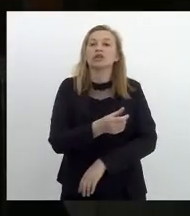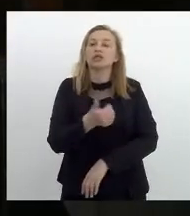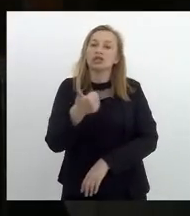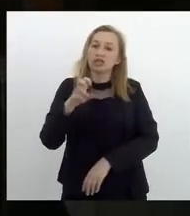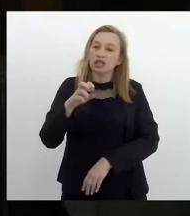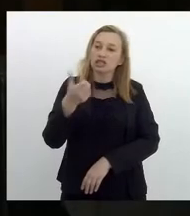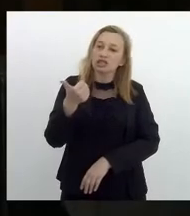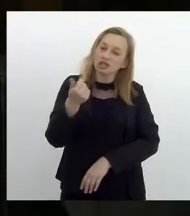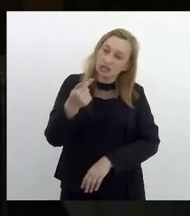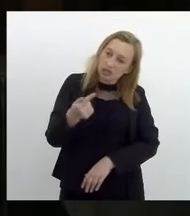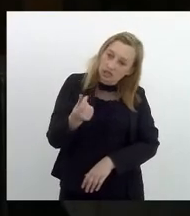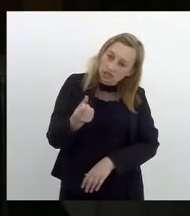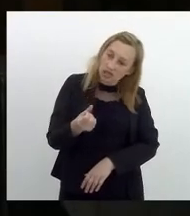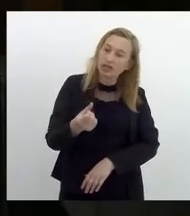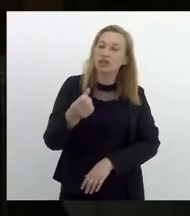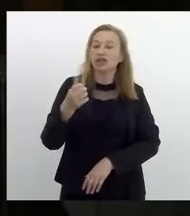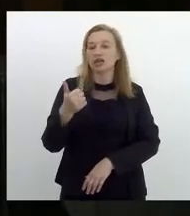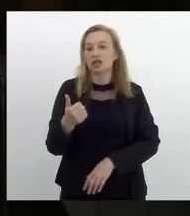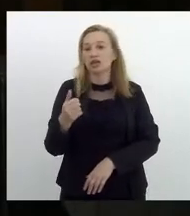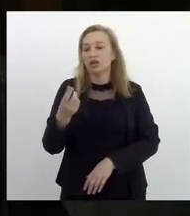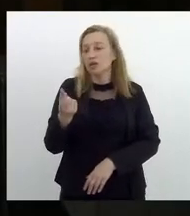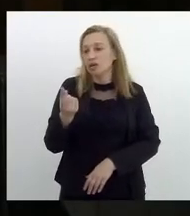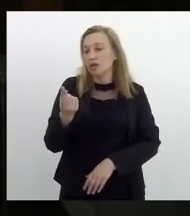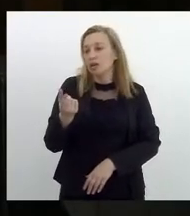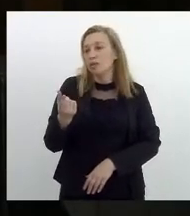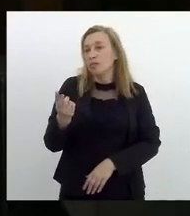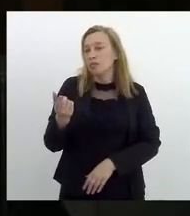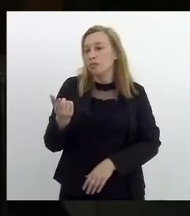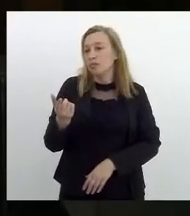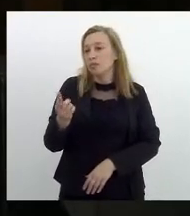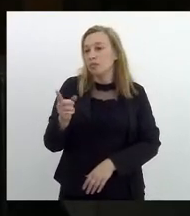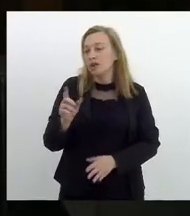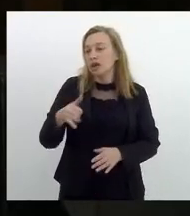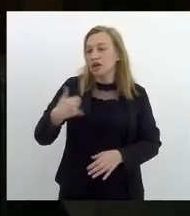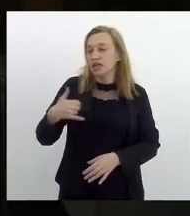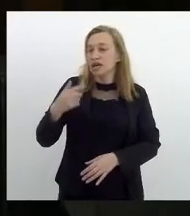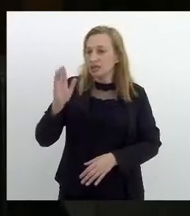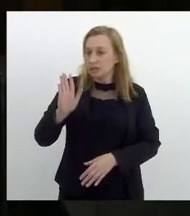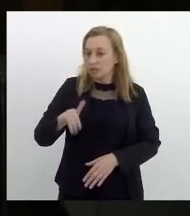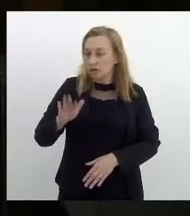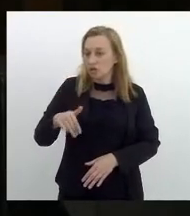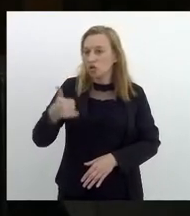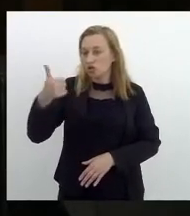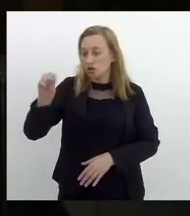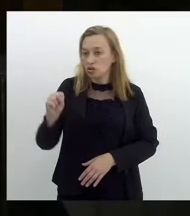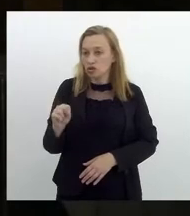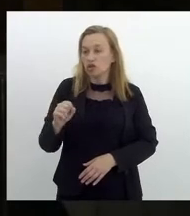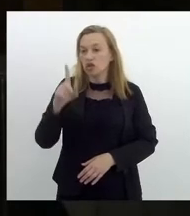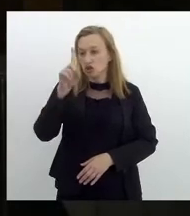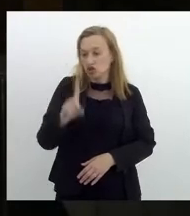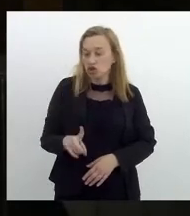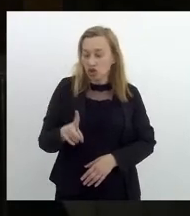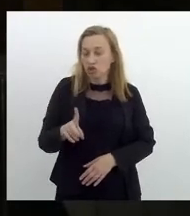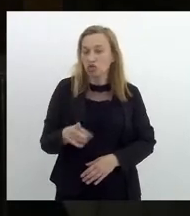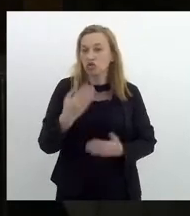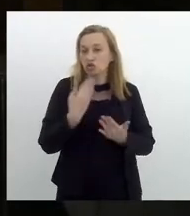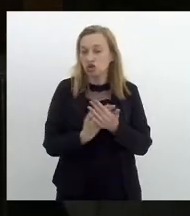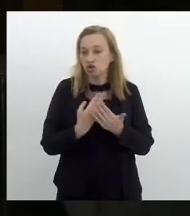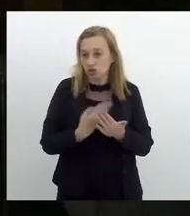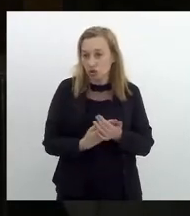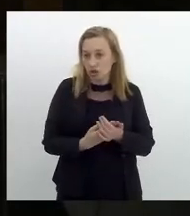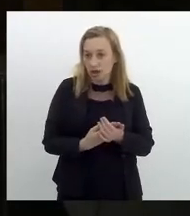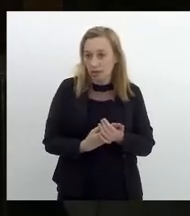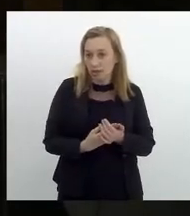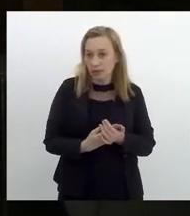anos, ou seja, menores de 18 anos, que teriam o direito de estudar dioturnamente, a